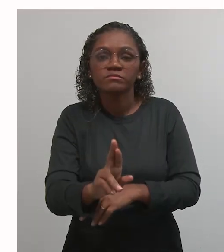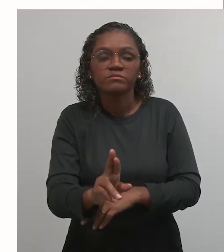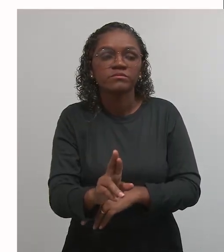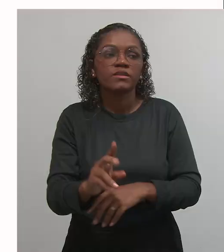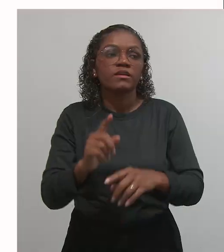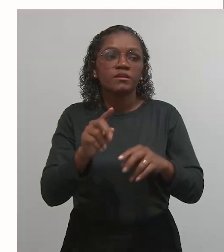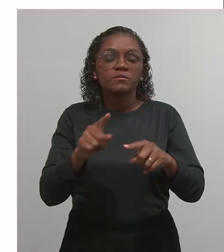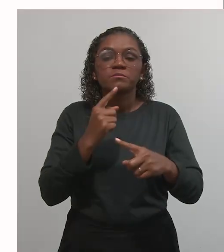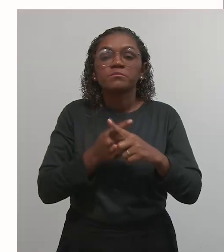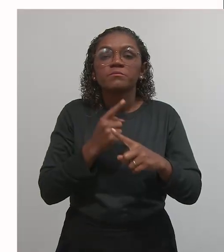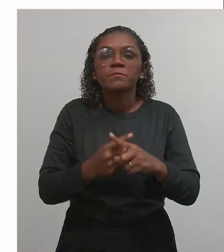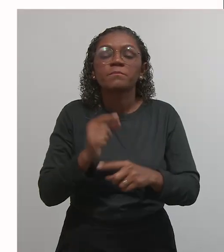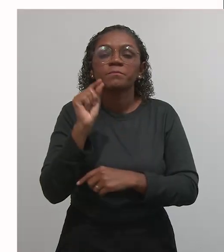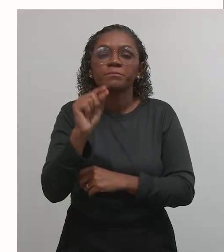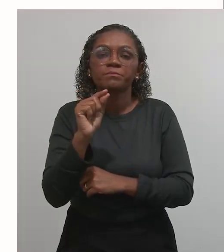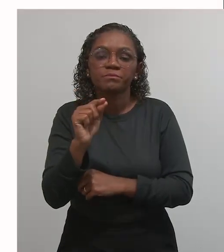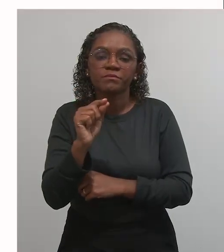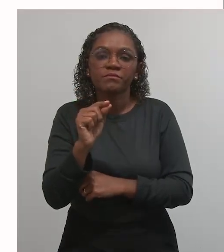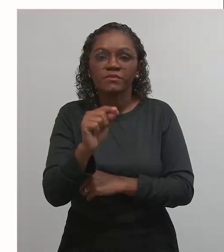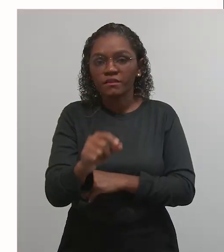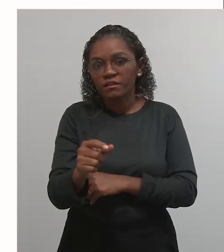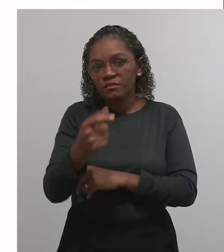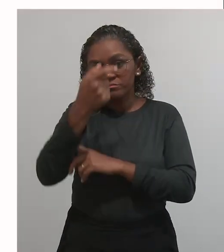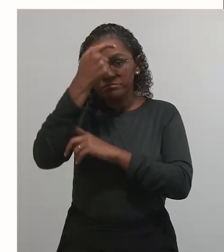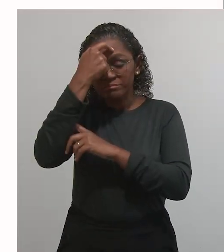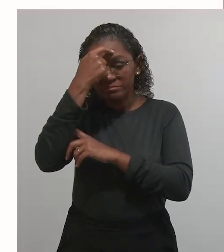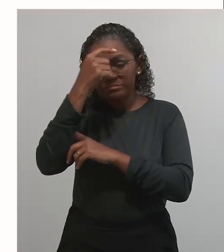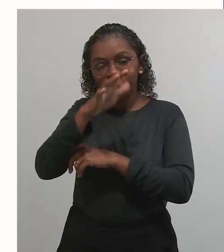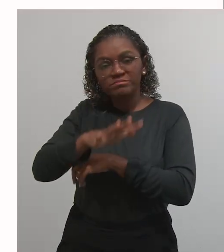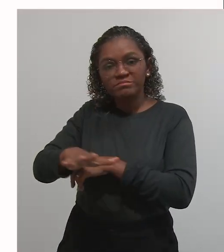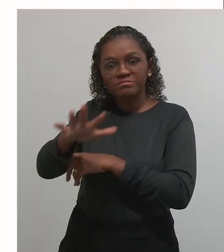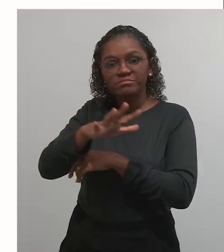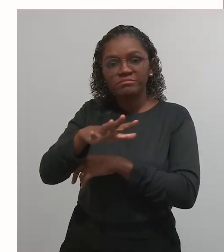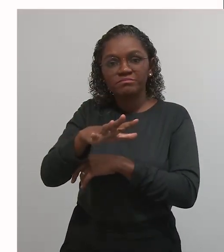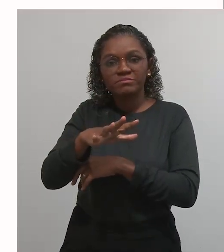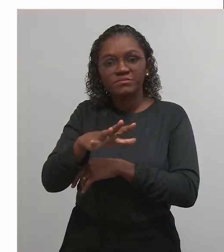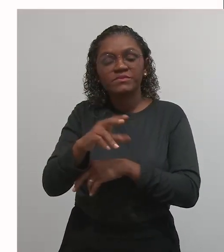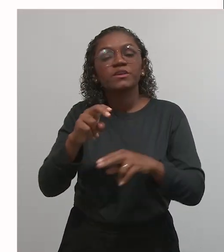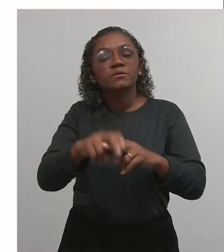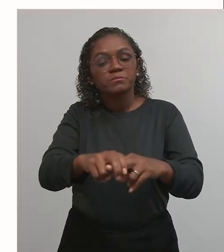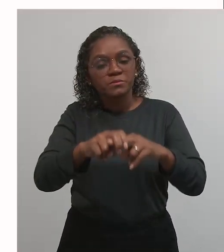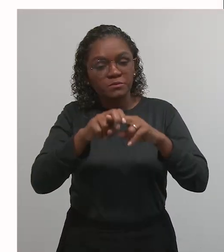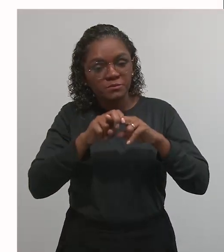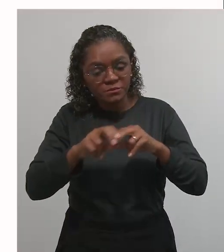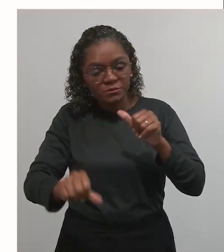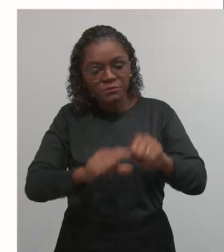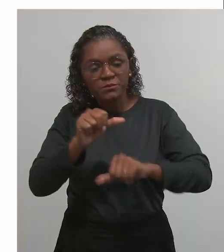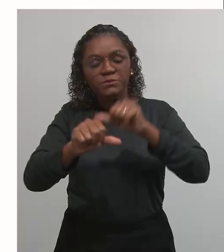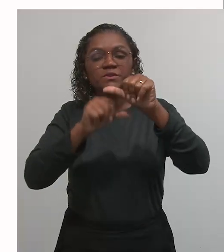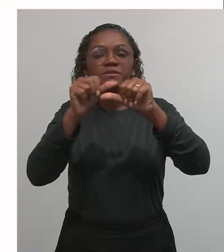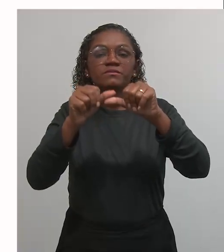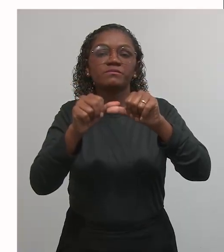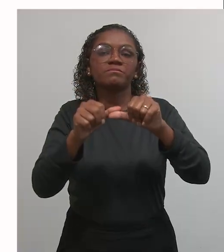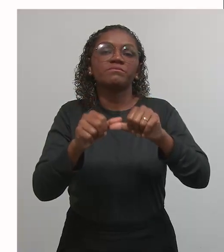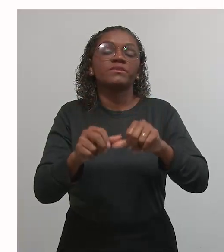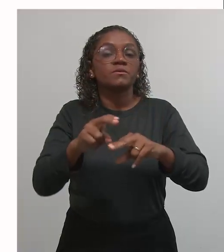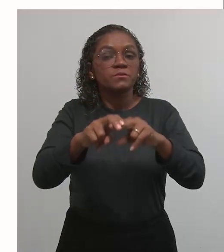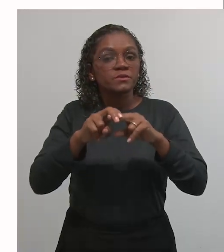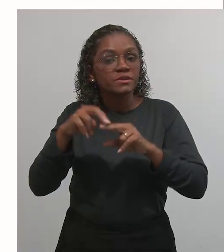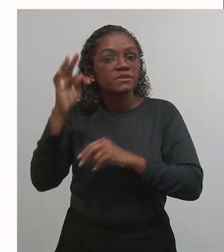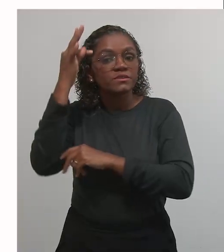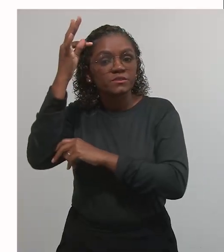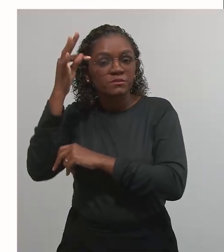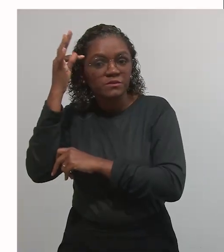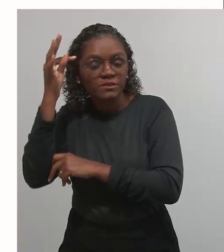partir da formação de uma consciência de classe, a gente muda, então, uma realidade, tá? Então, para essa teoria,